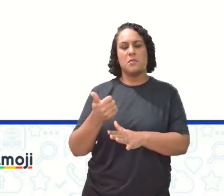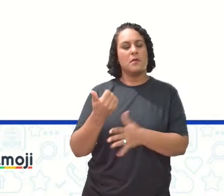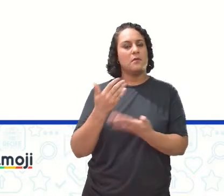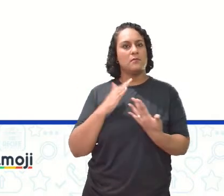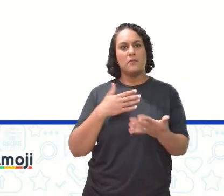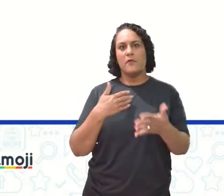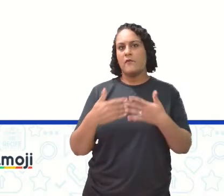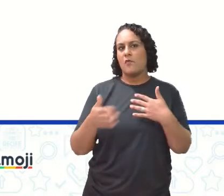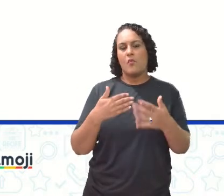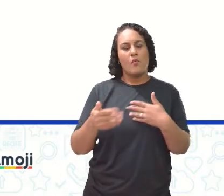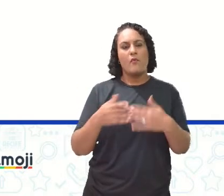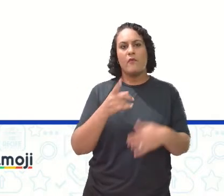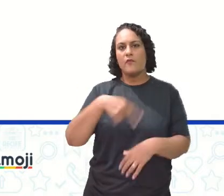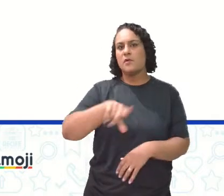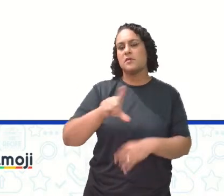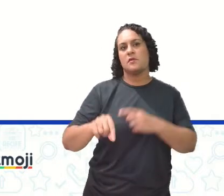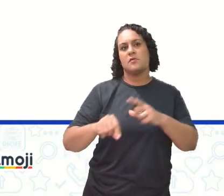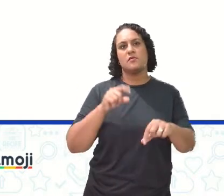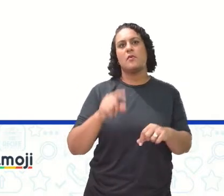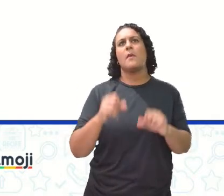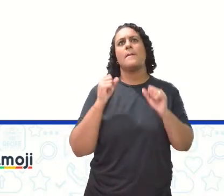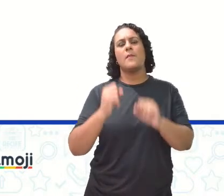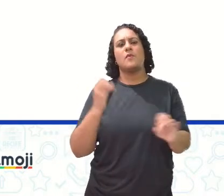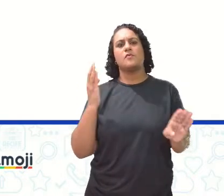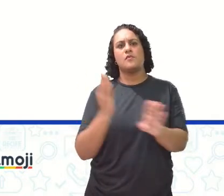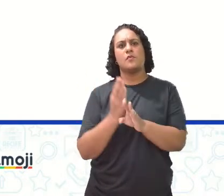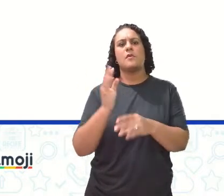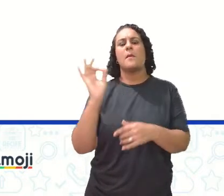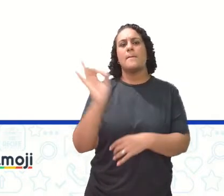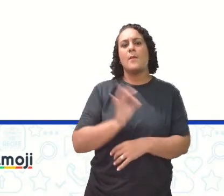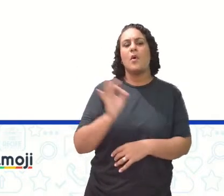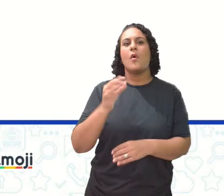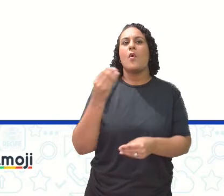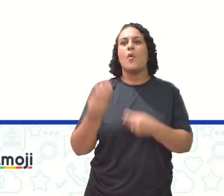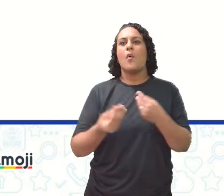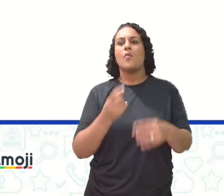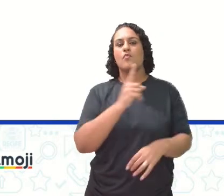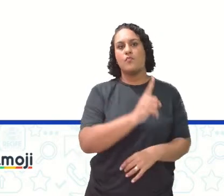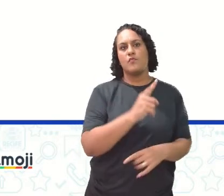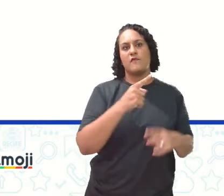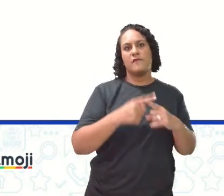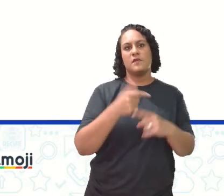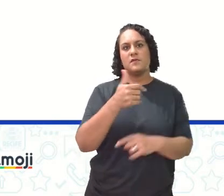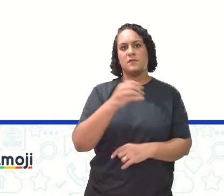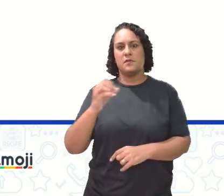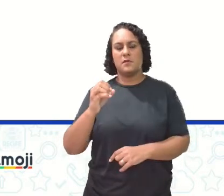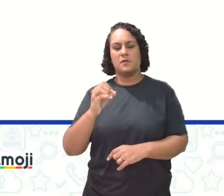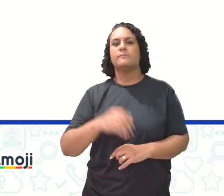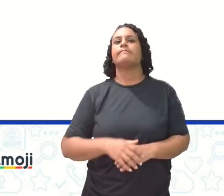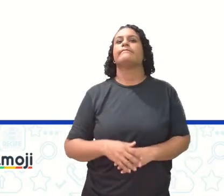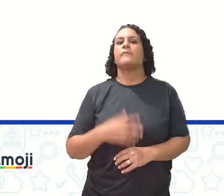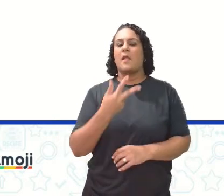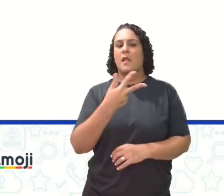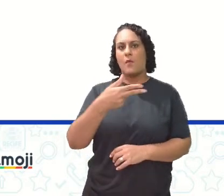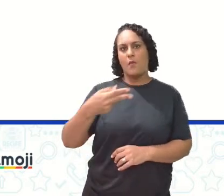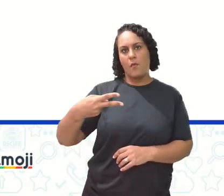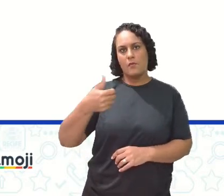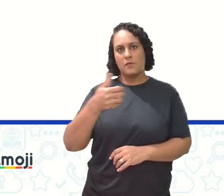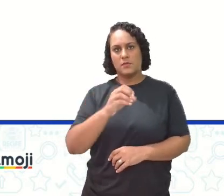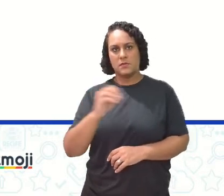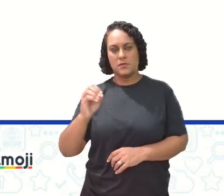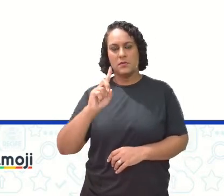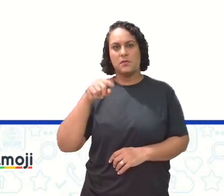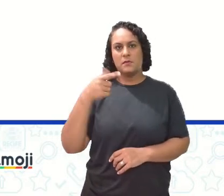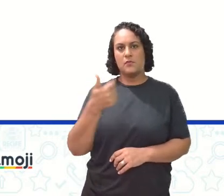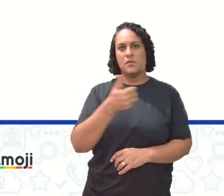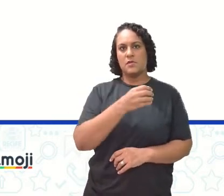Então, eu posso encontrar essa porcentagem aí multiplicando 1 vezes 100, que dá igual a 100, e depois pegar o 100 e